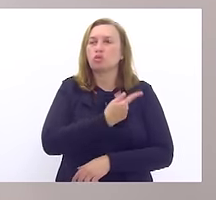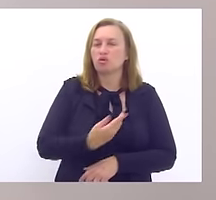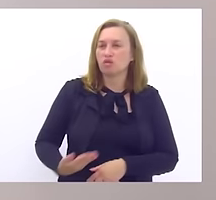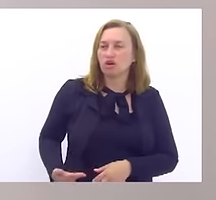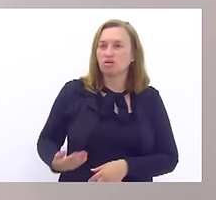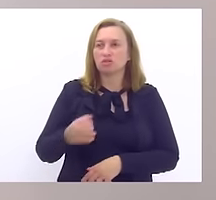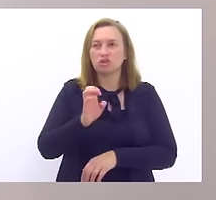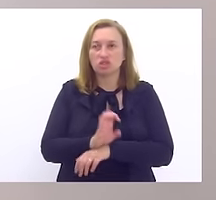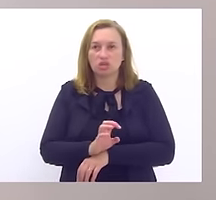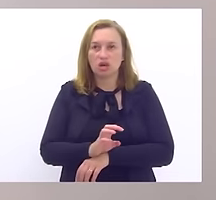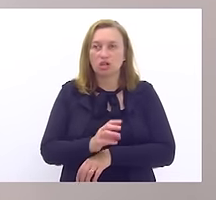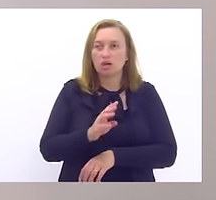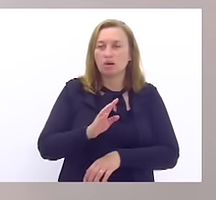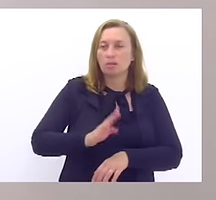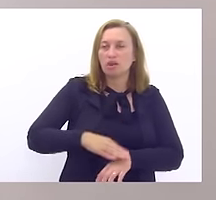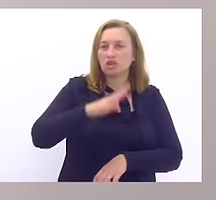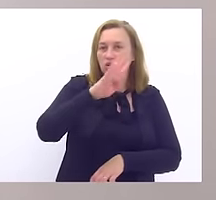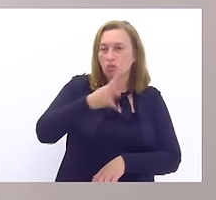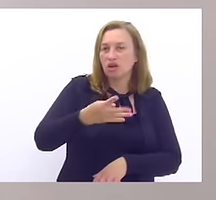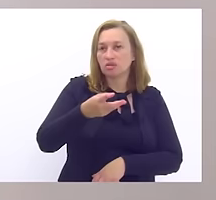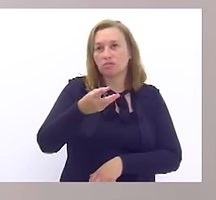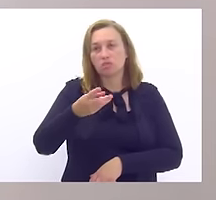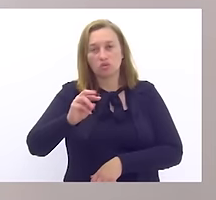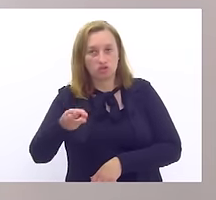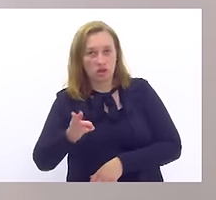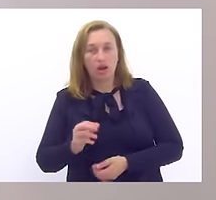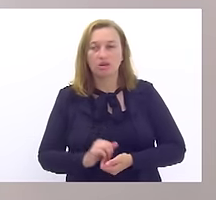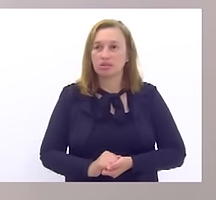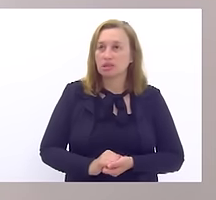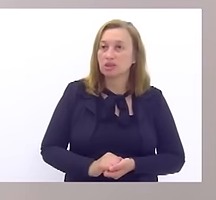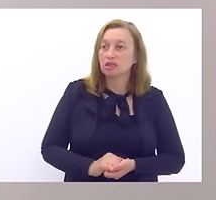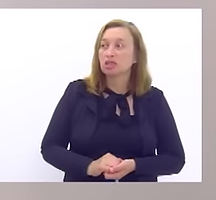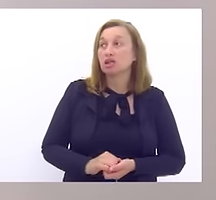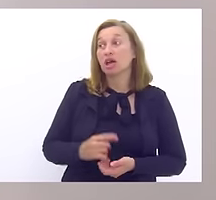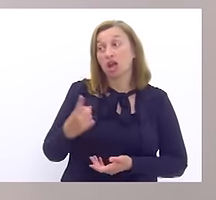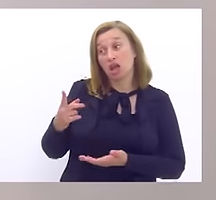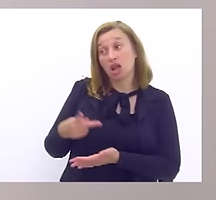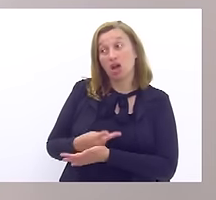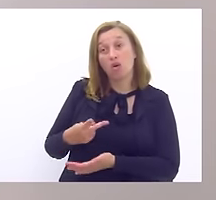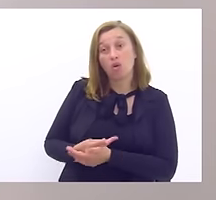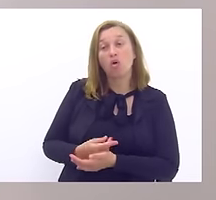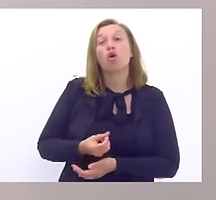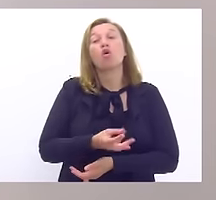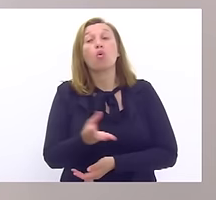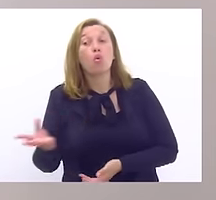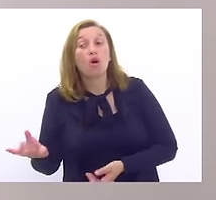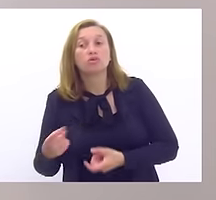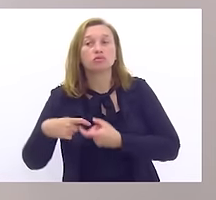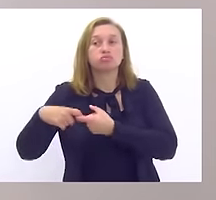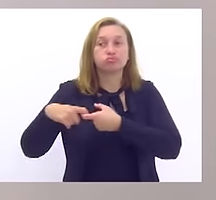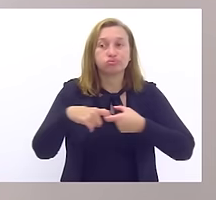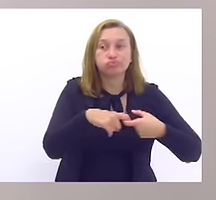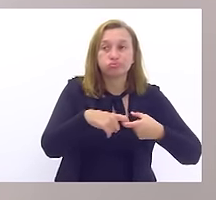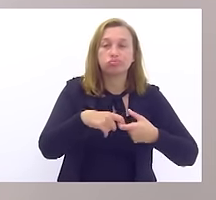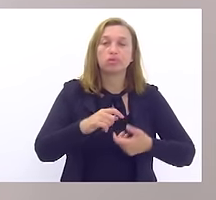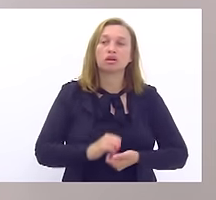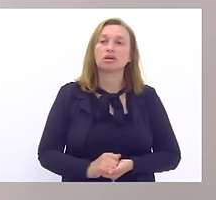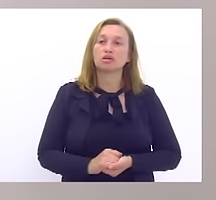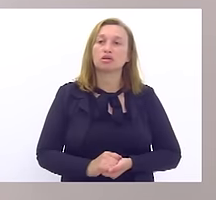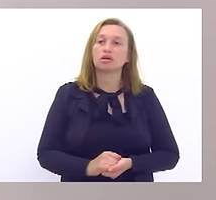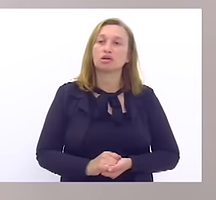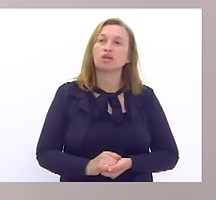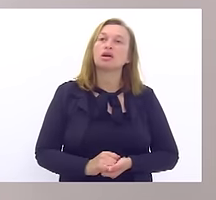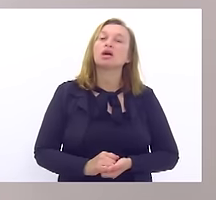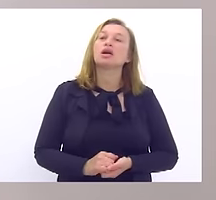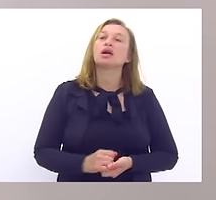ele circunfou só em 10 vezes o tamanho do contrário aí nós perguntamos quantos reboques a